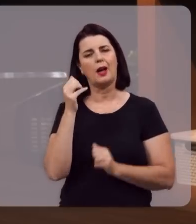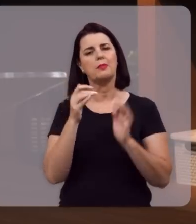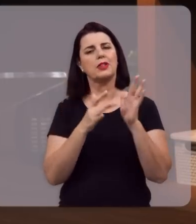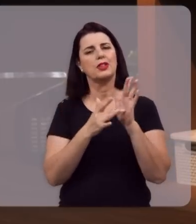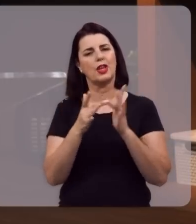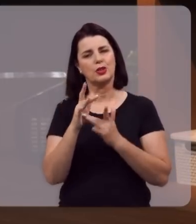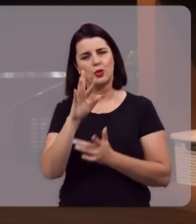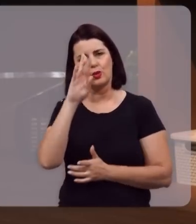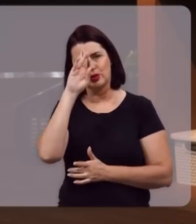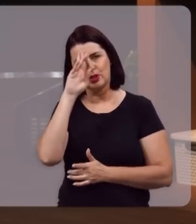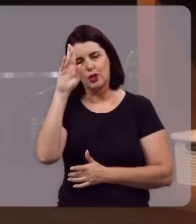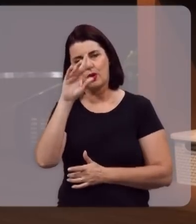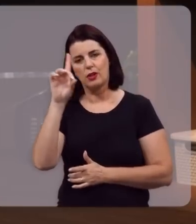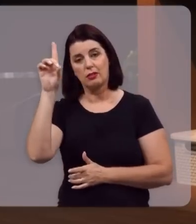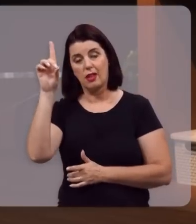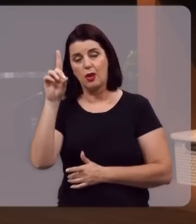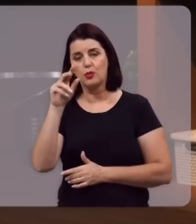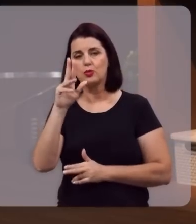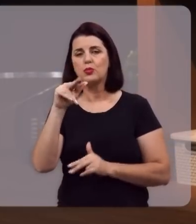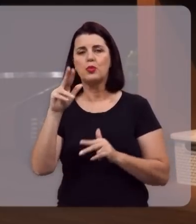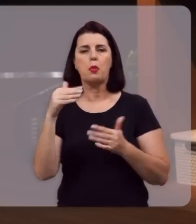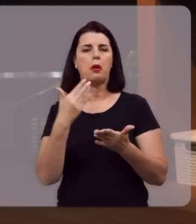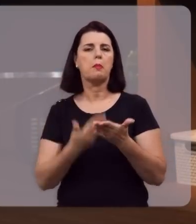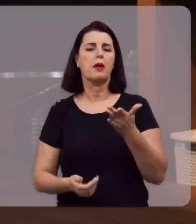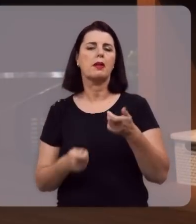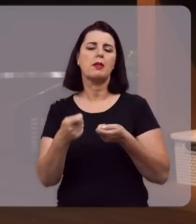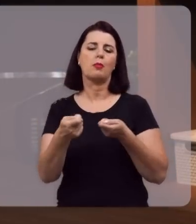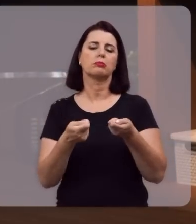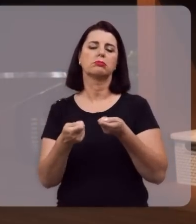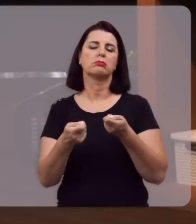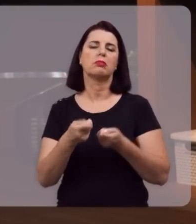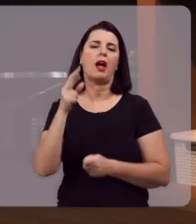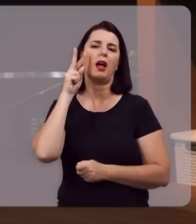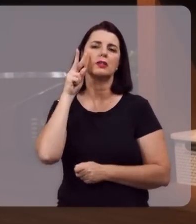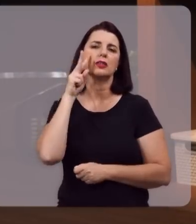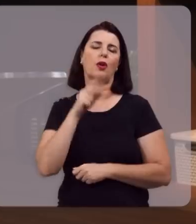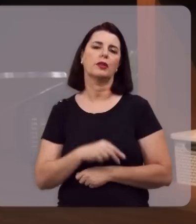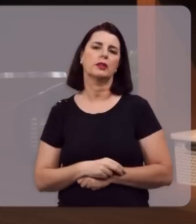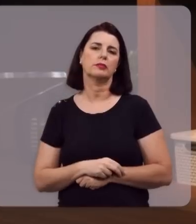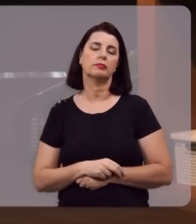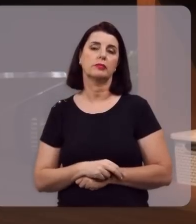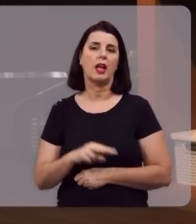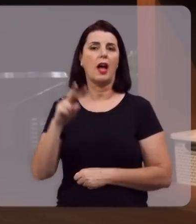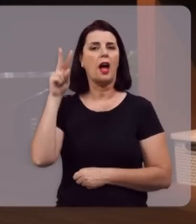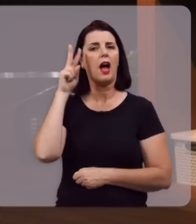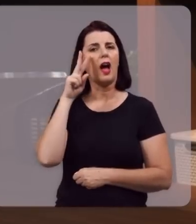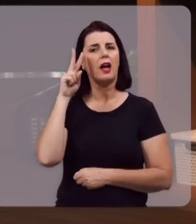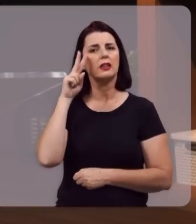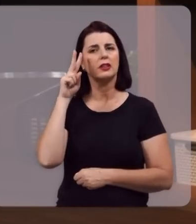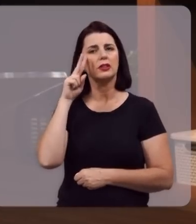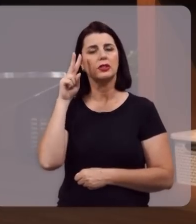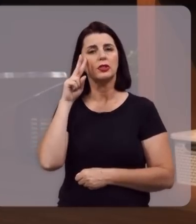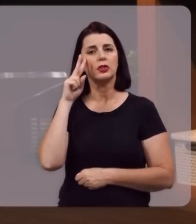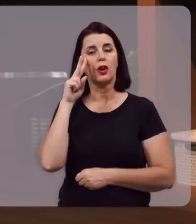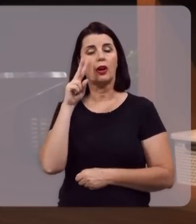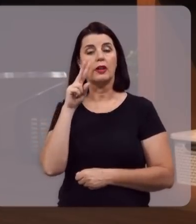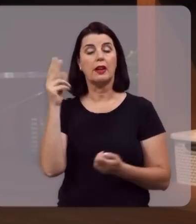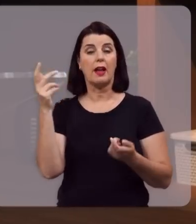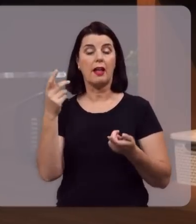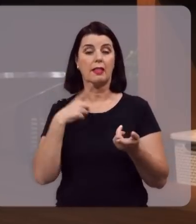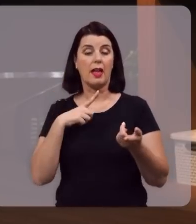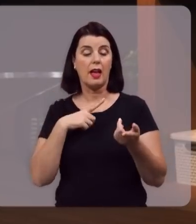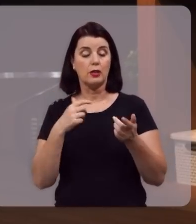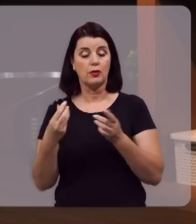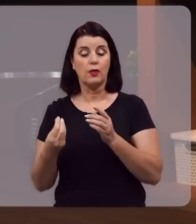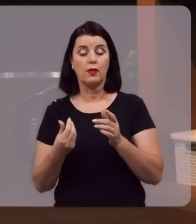disso, o Senhor Deus não perdeu o controle da história. A história é